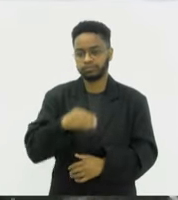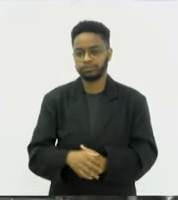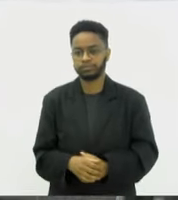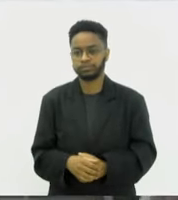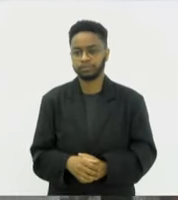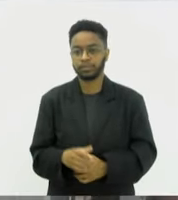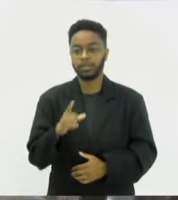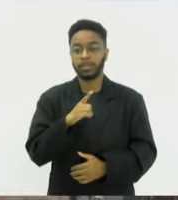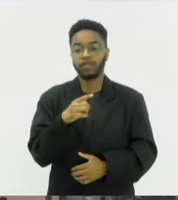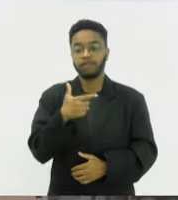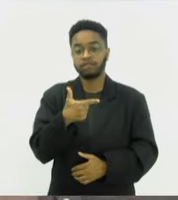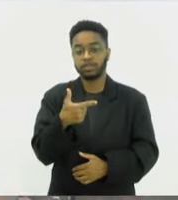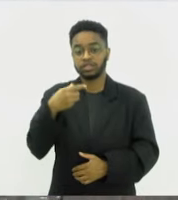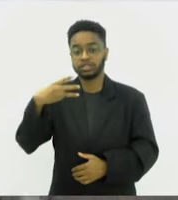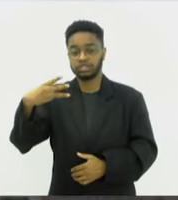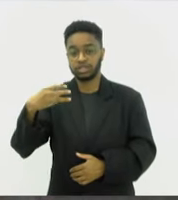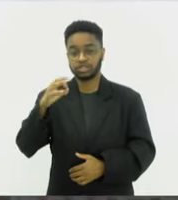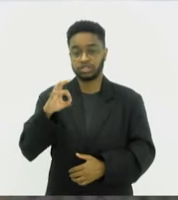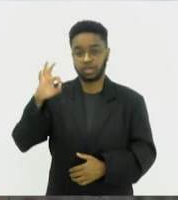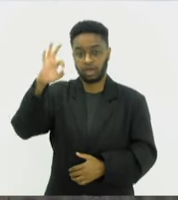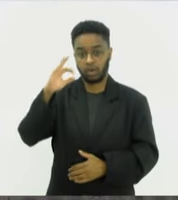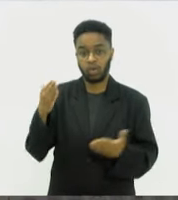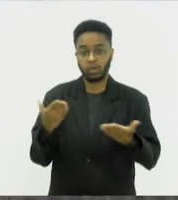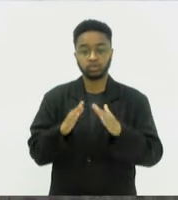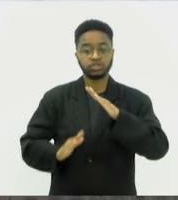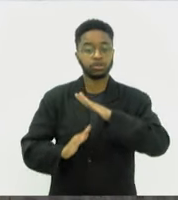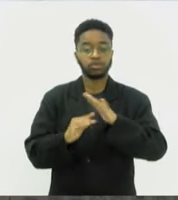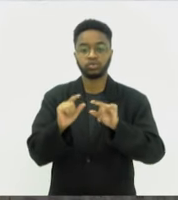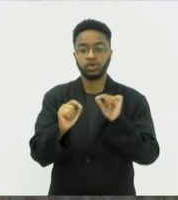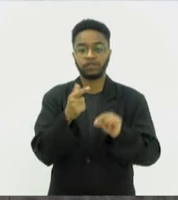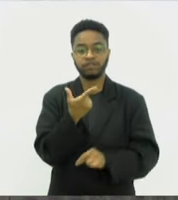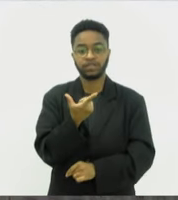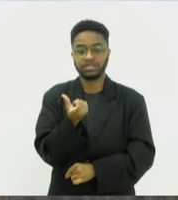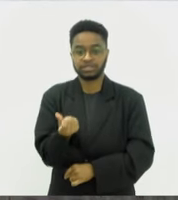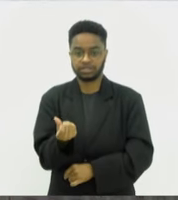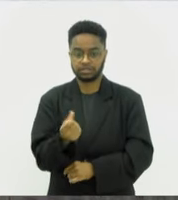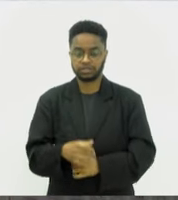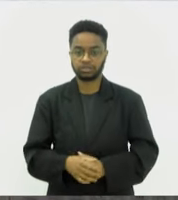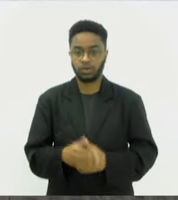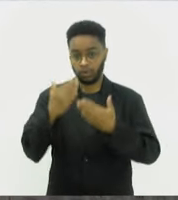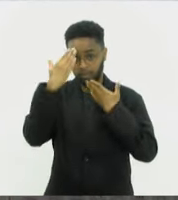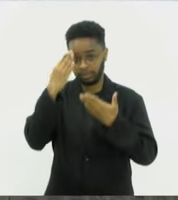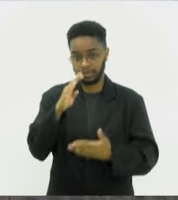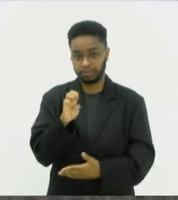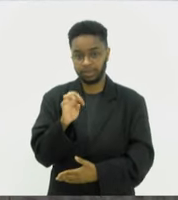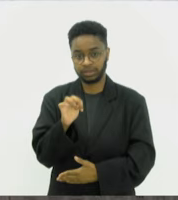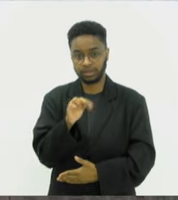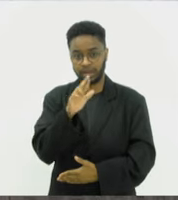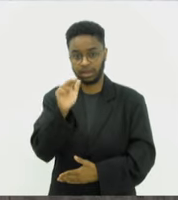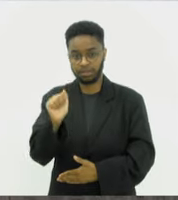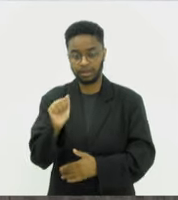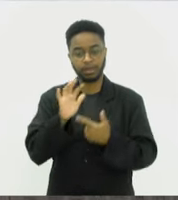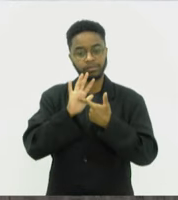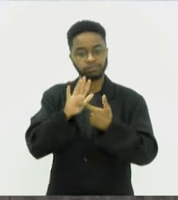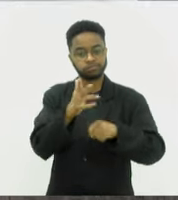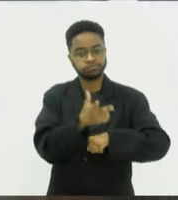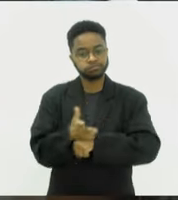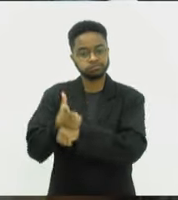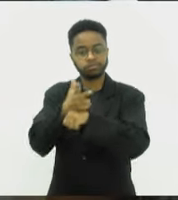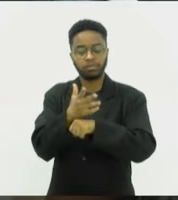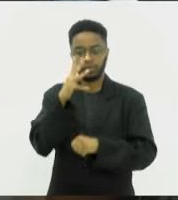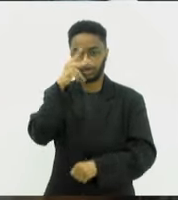faz 23 graus, a máxima para hoje é de 26 graus. Obrigado, Beterraba, pelas belas imagens de